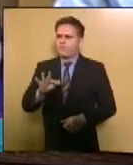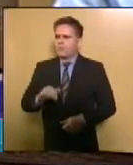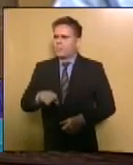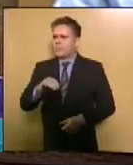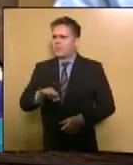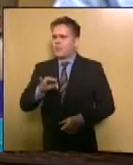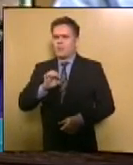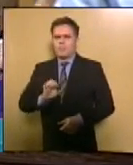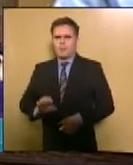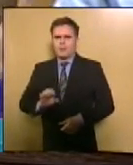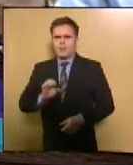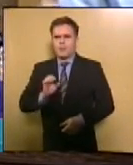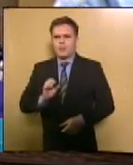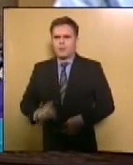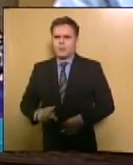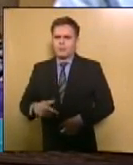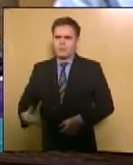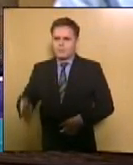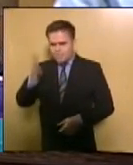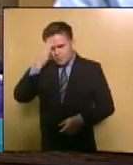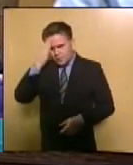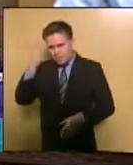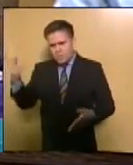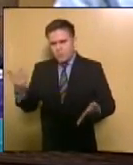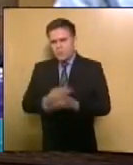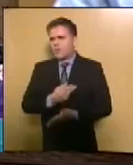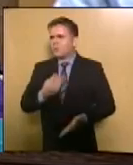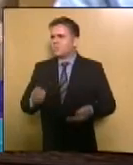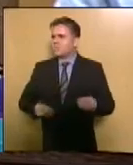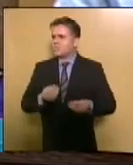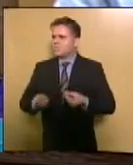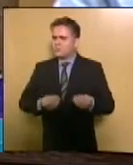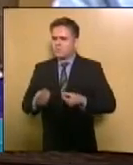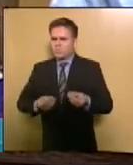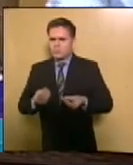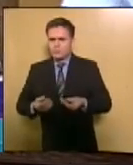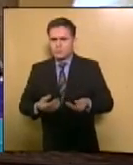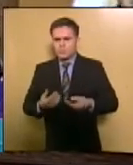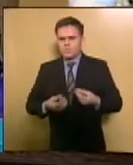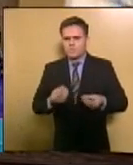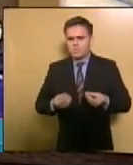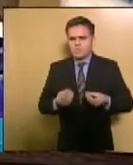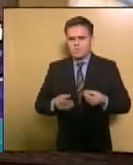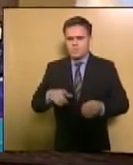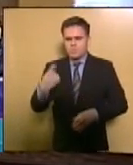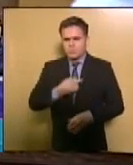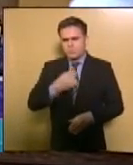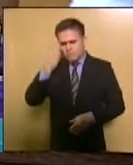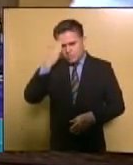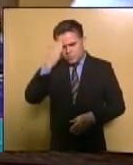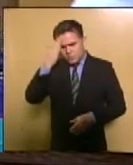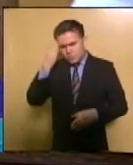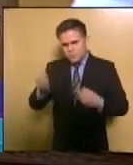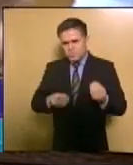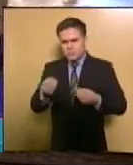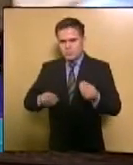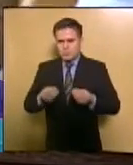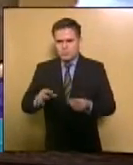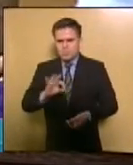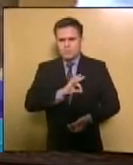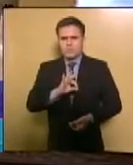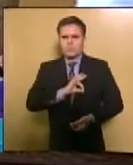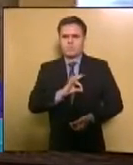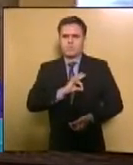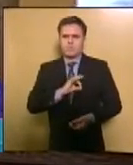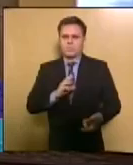Universidade Federal para entender o que estava acontecendo porque a gente estava trabalhando do jeito que nós sabemos né polícia foi feita